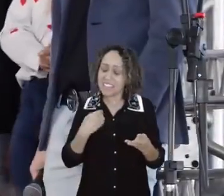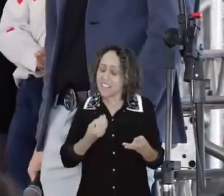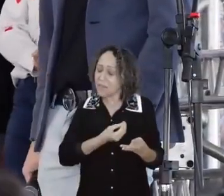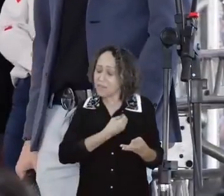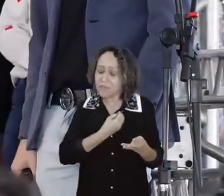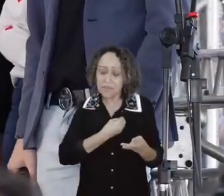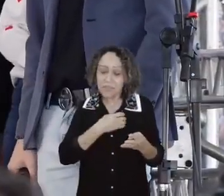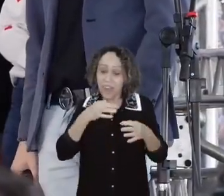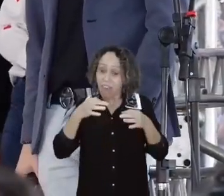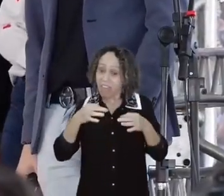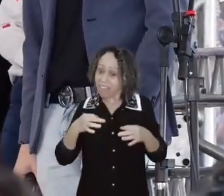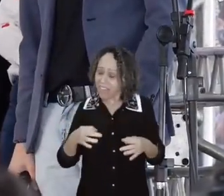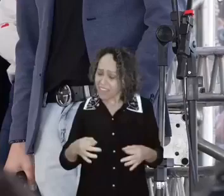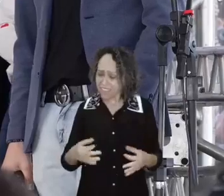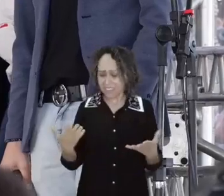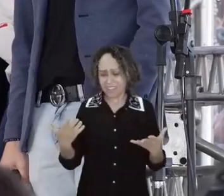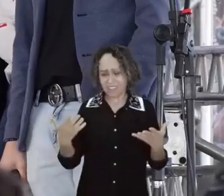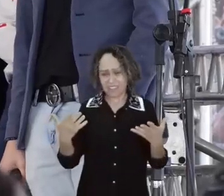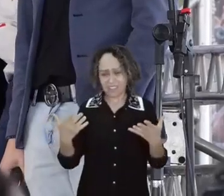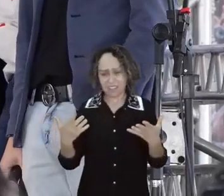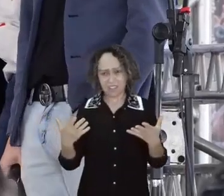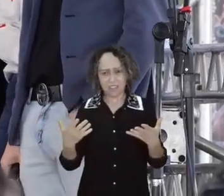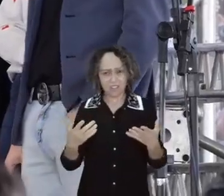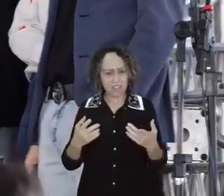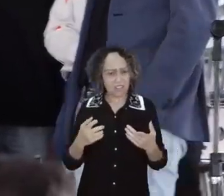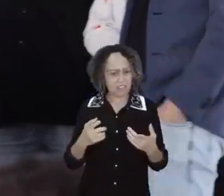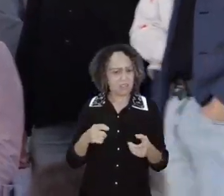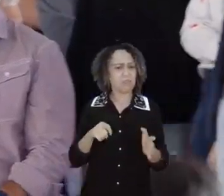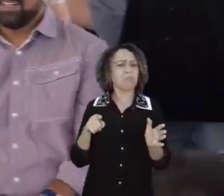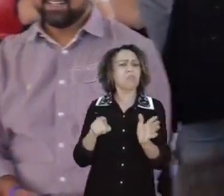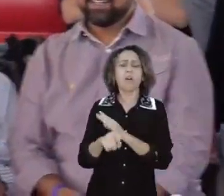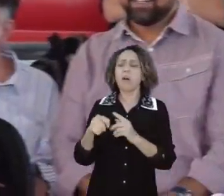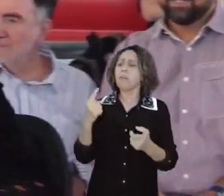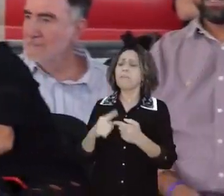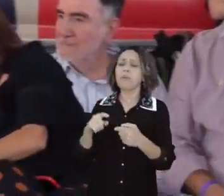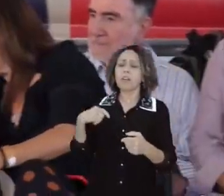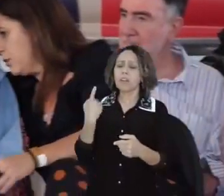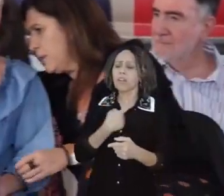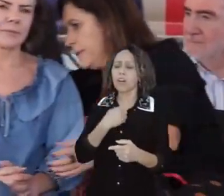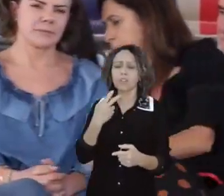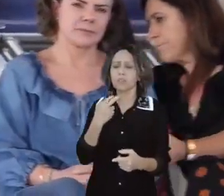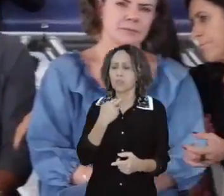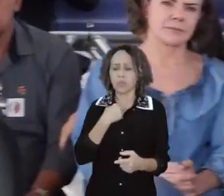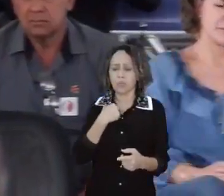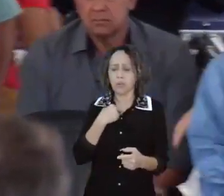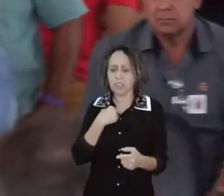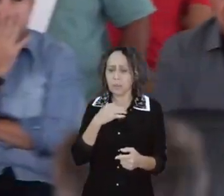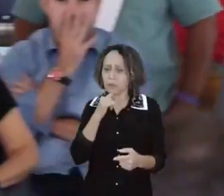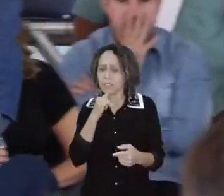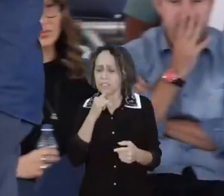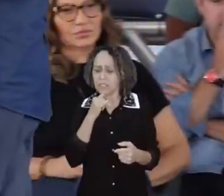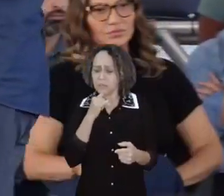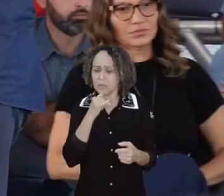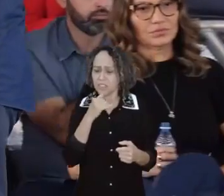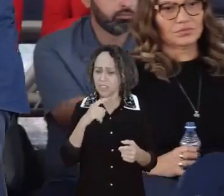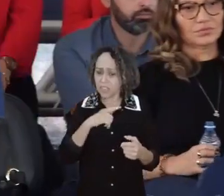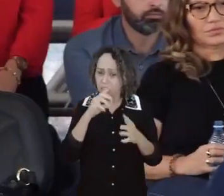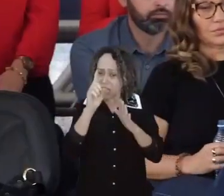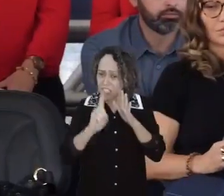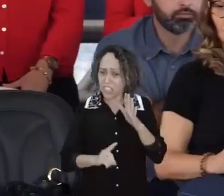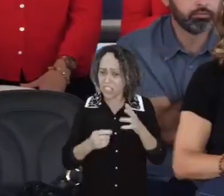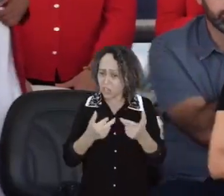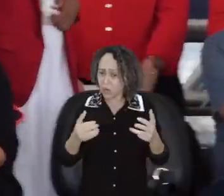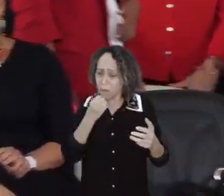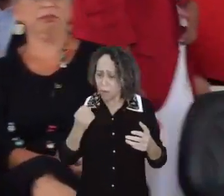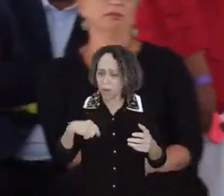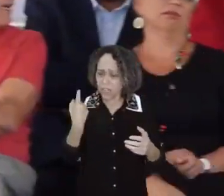nós produzimos? Eu faço um tênis, eu tenho o direito de ter um tênis. Eu fabrico um carro, eu tenho o direito de ter um carro. Eu